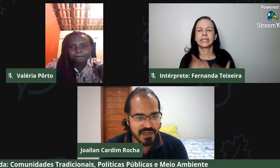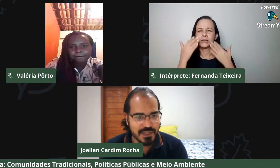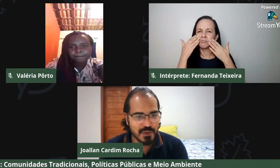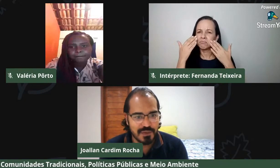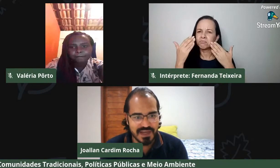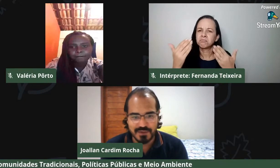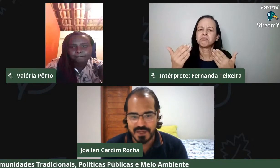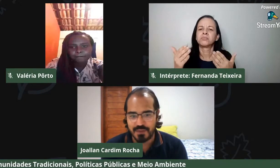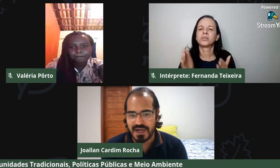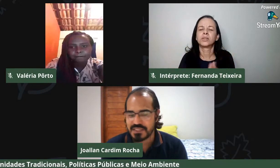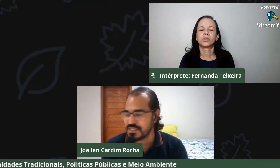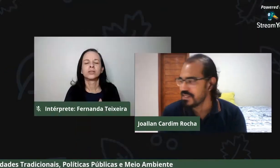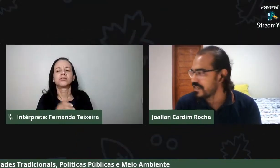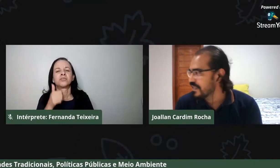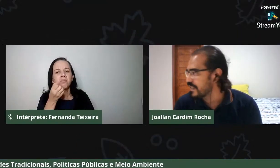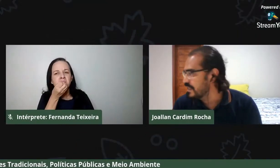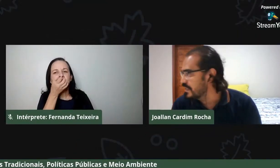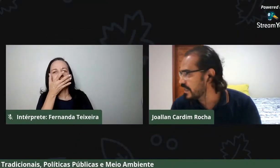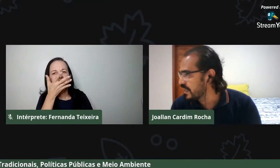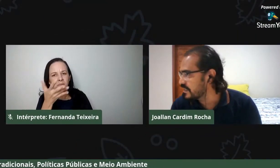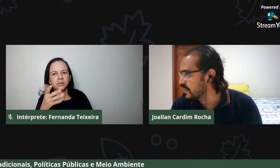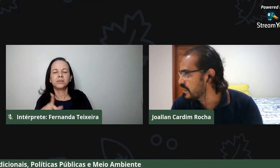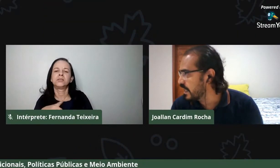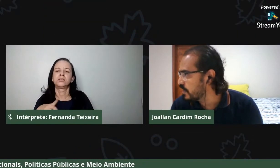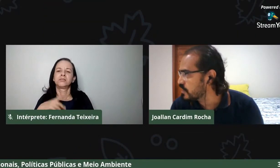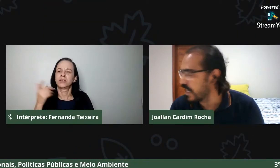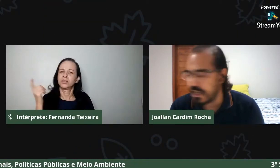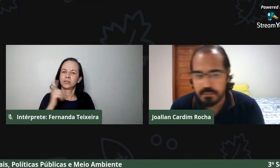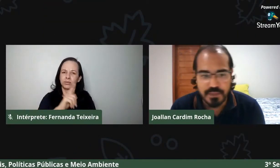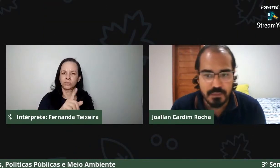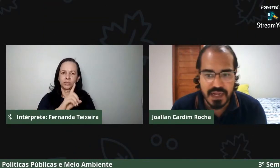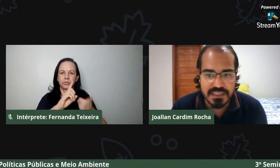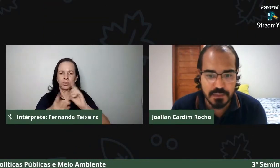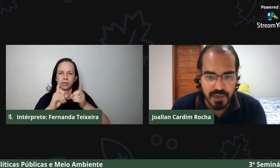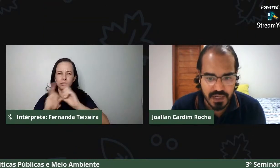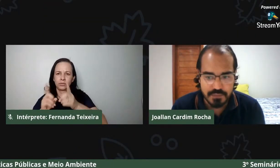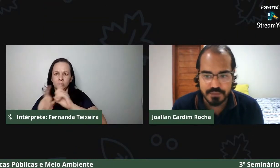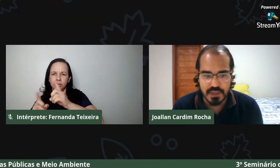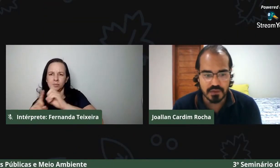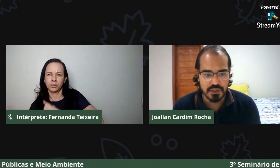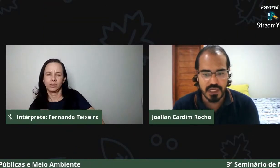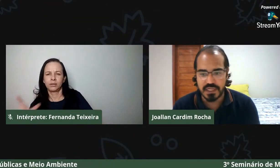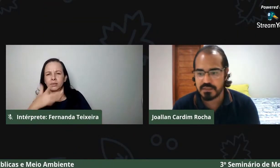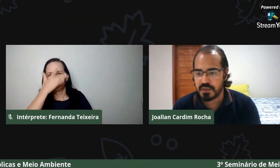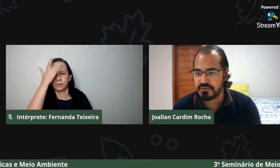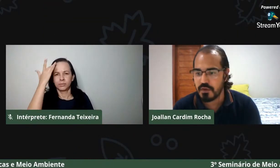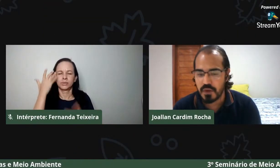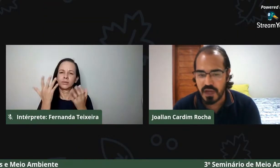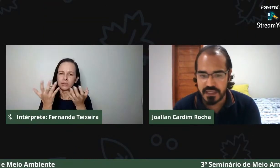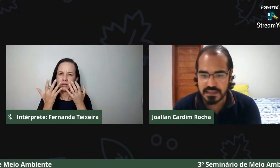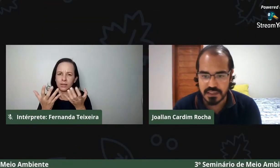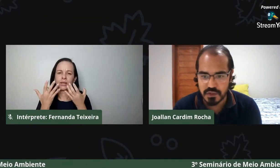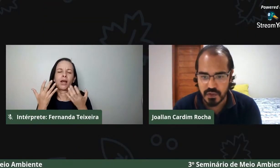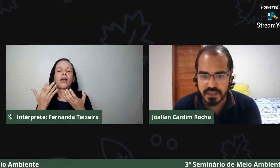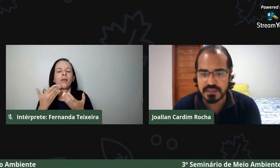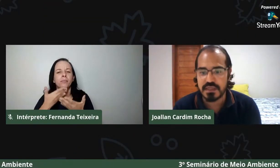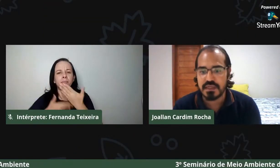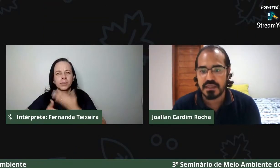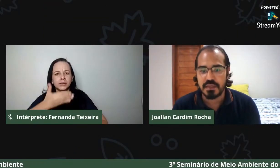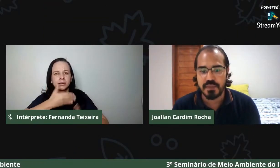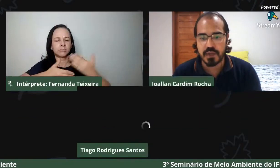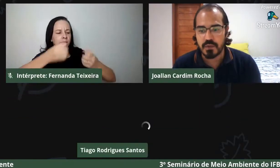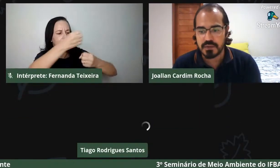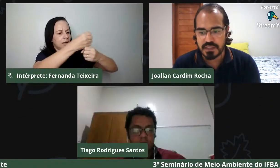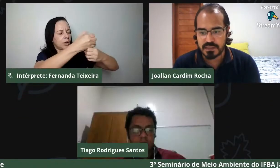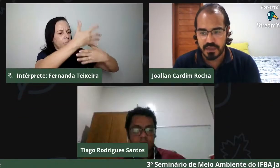com certeza, a gente vai retomar aí no debate, e aqueles que queiram já participar no chat, podem formular aí as questões